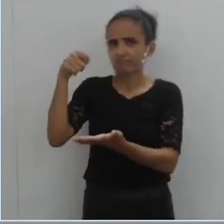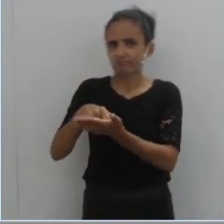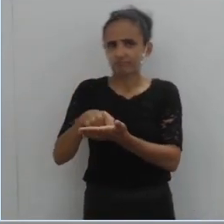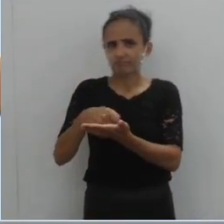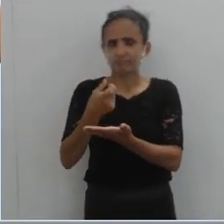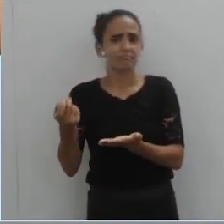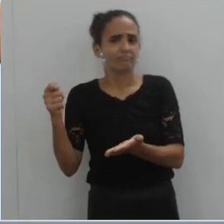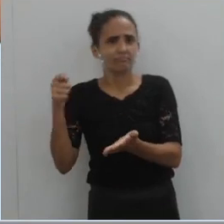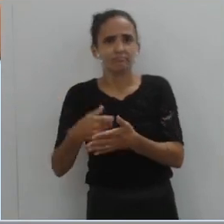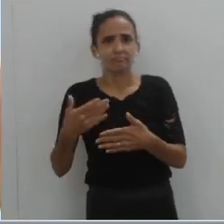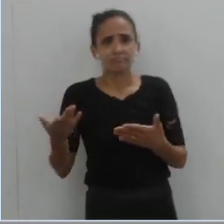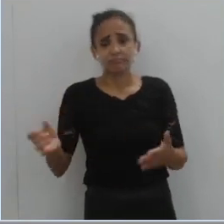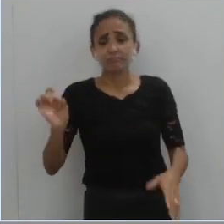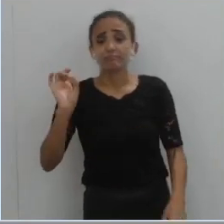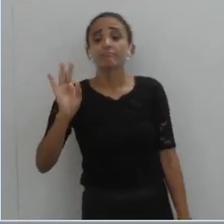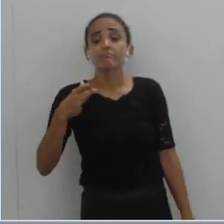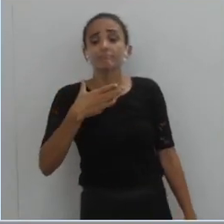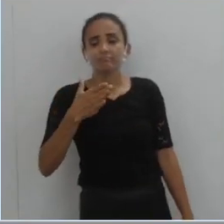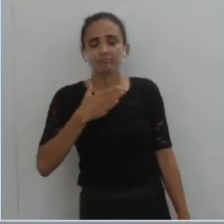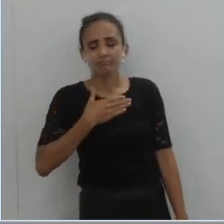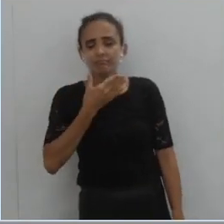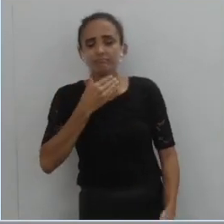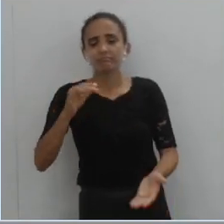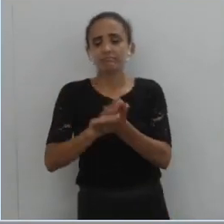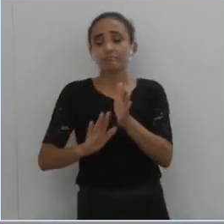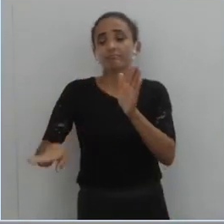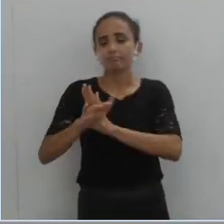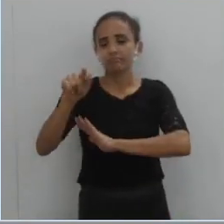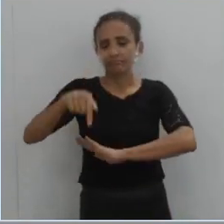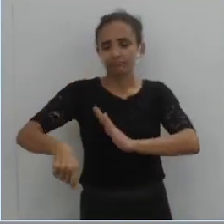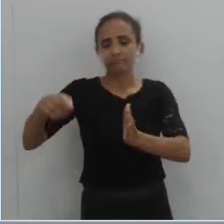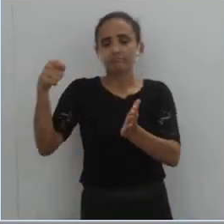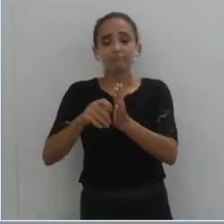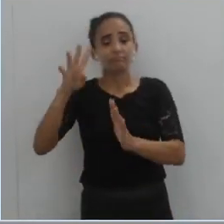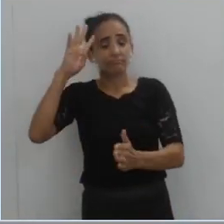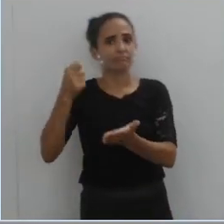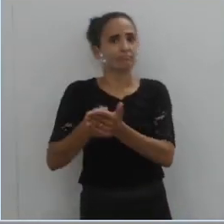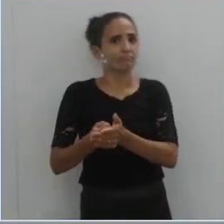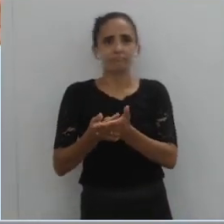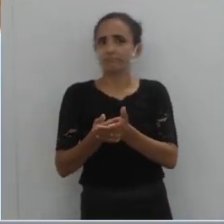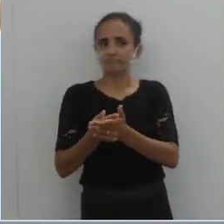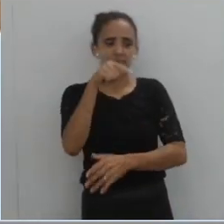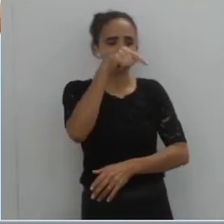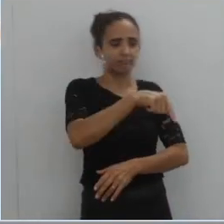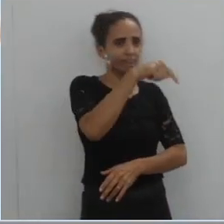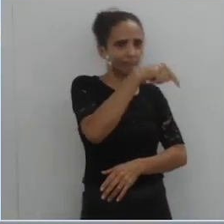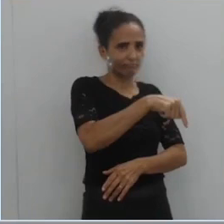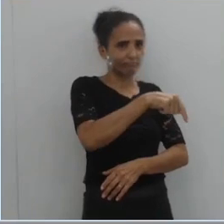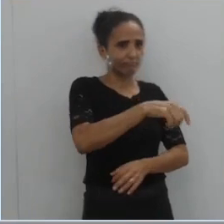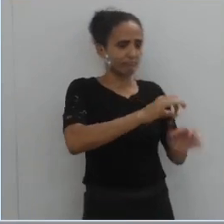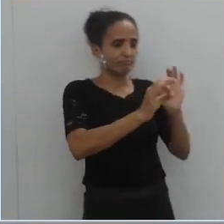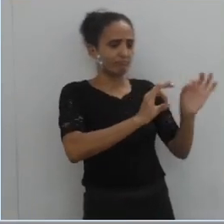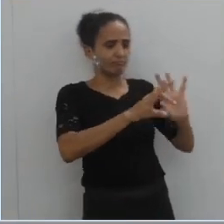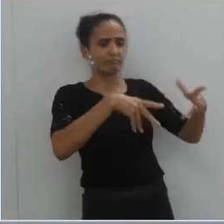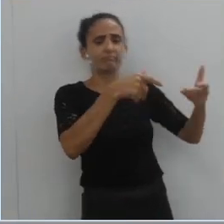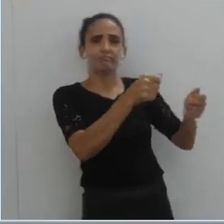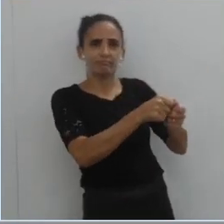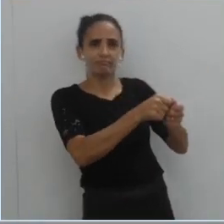tem que pagar, só quando meu marido chegar. Então veja a diferença. Não, quando chegava lá em Roma, não.